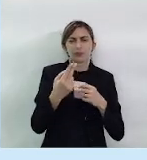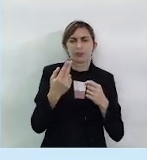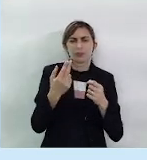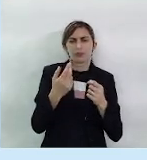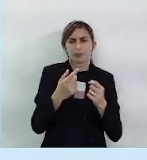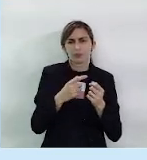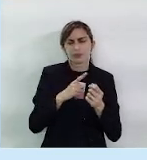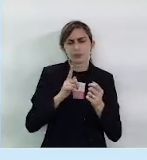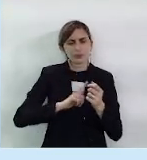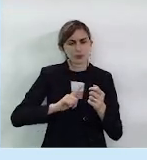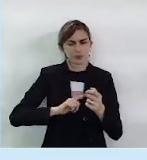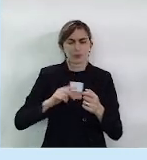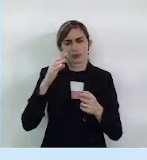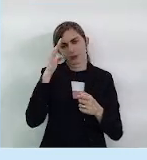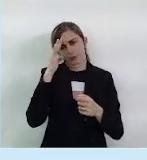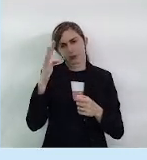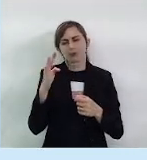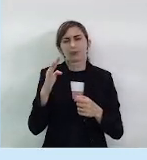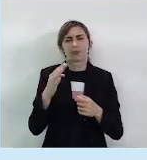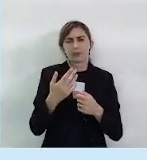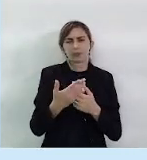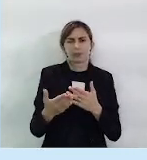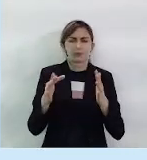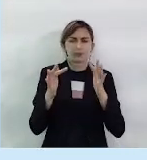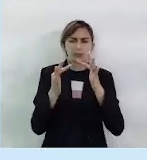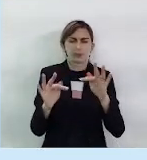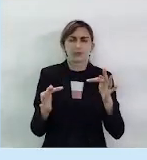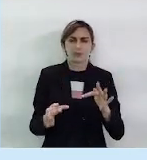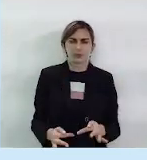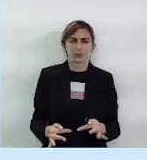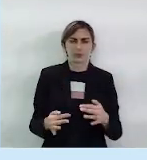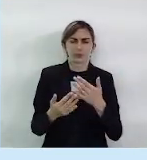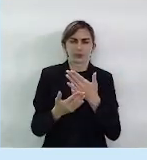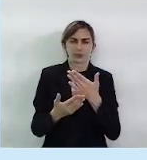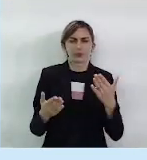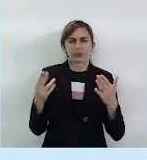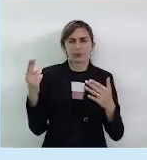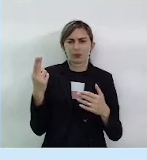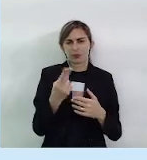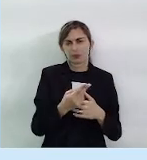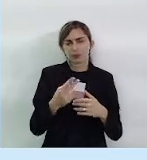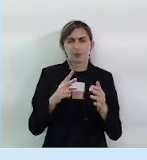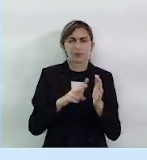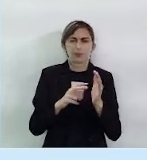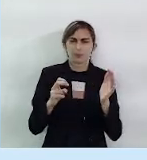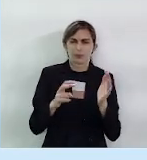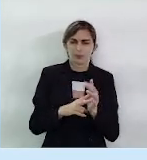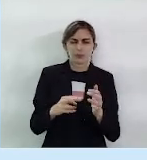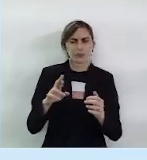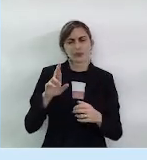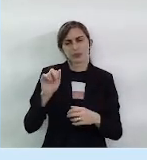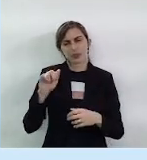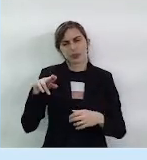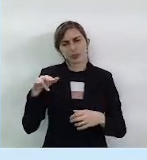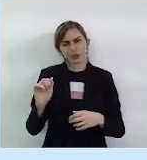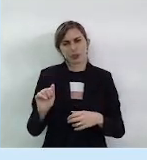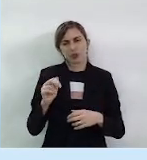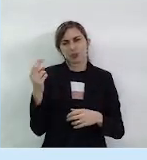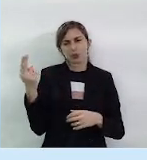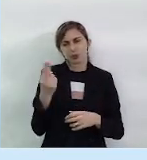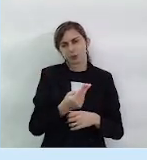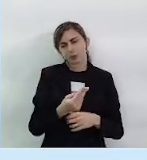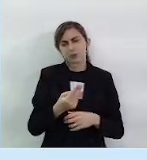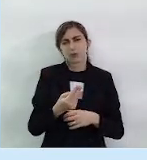ortográficas, principalmente essa parte da sintaxe de concordância nominal e verbal e de regência nominal e